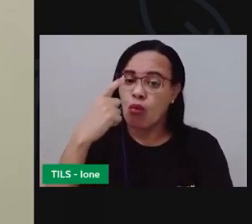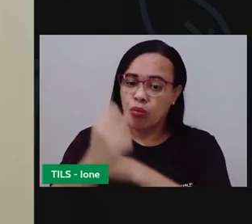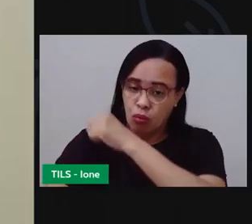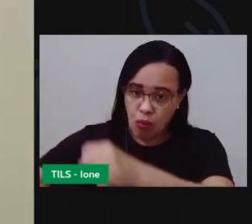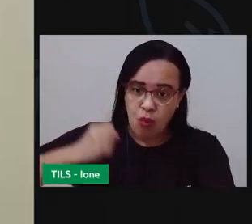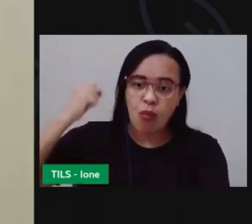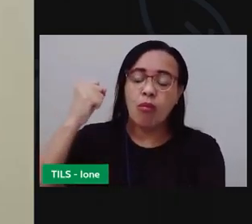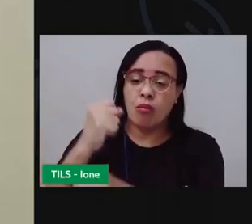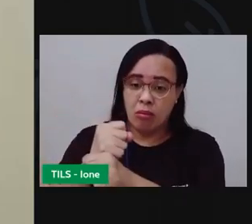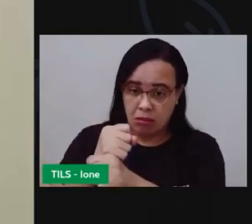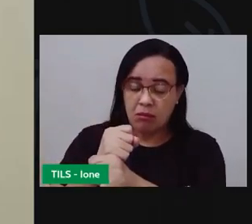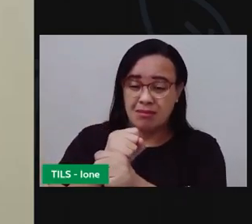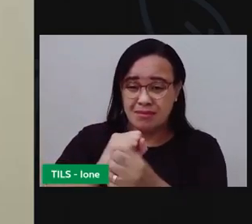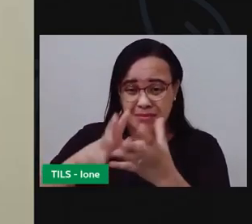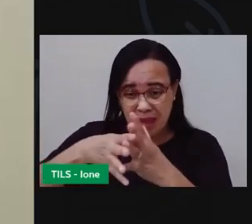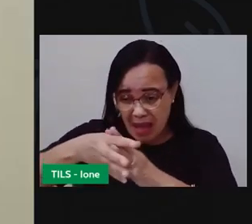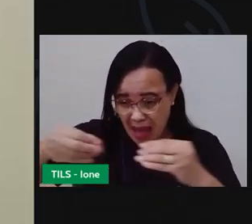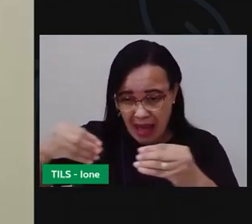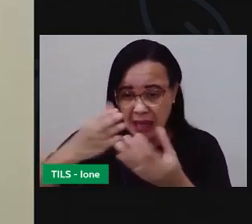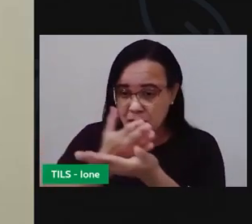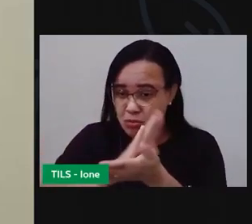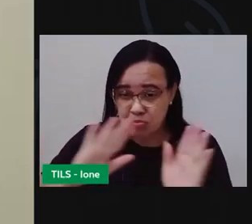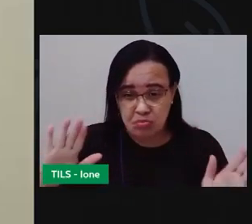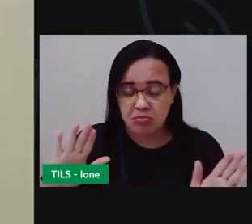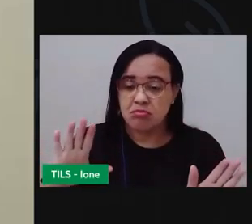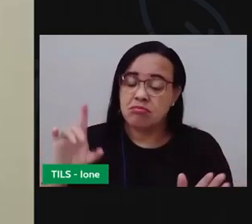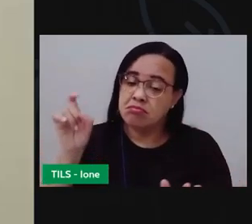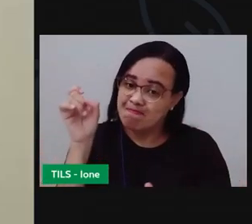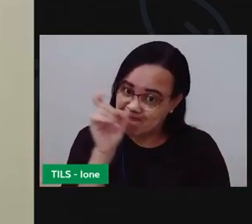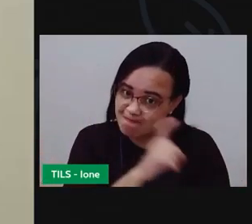É isso aí. 1 ano.